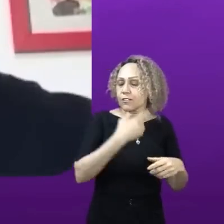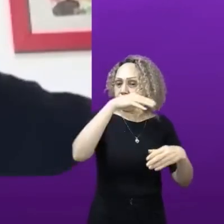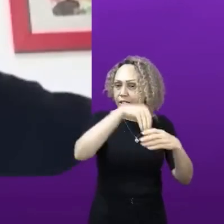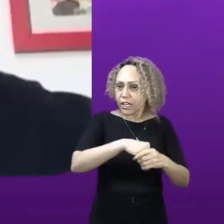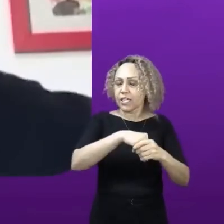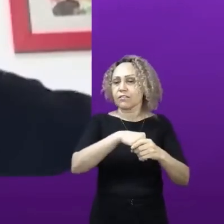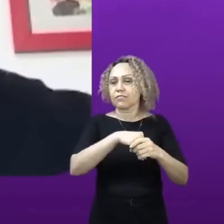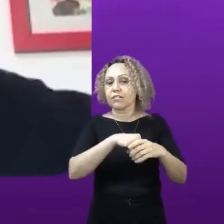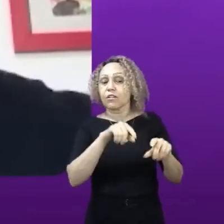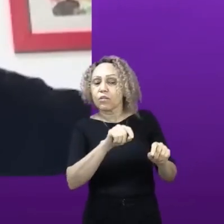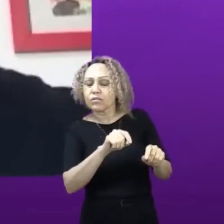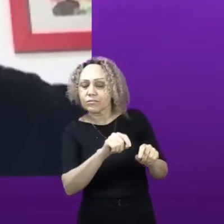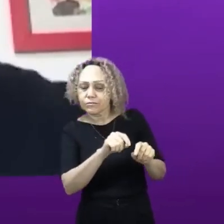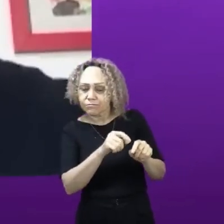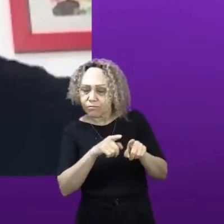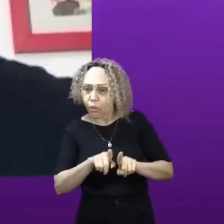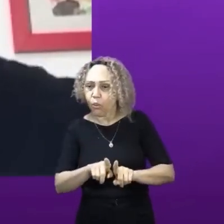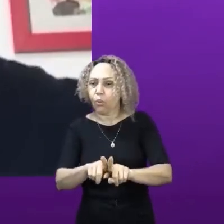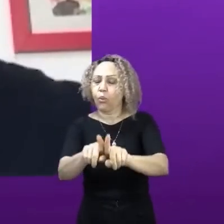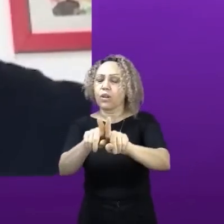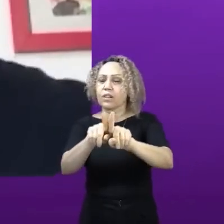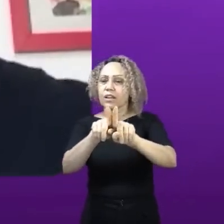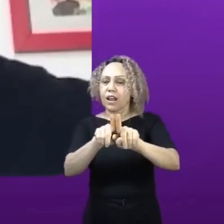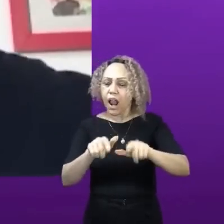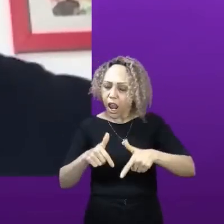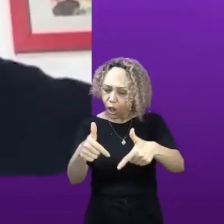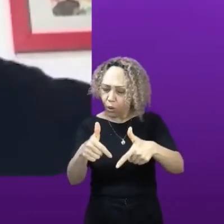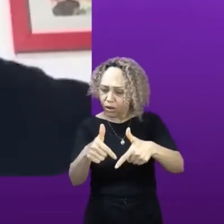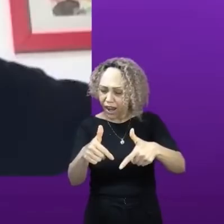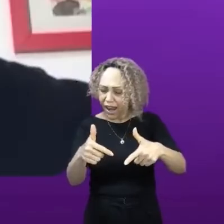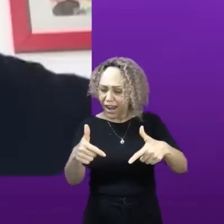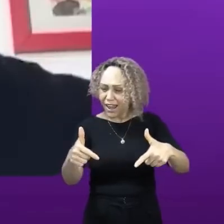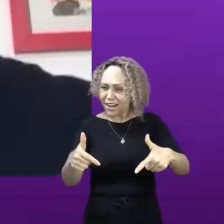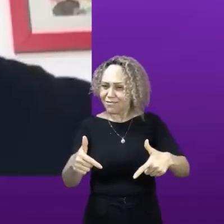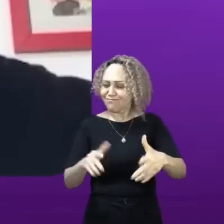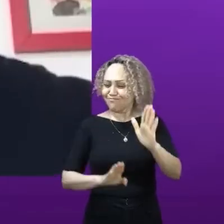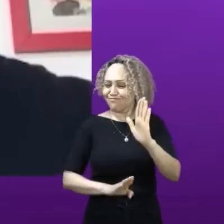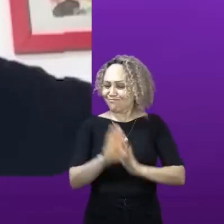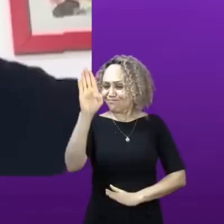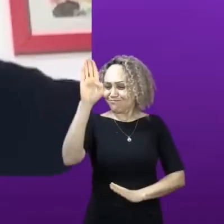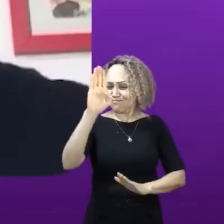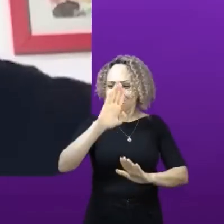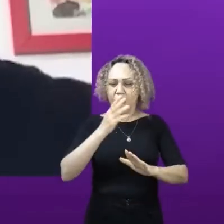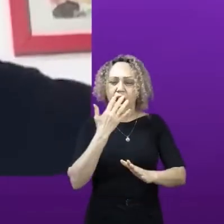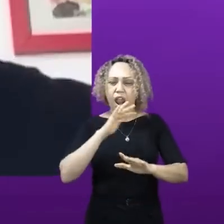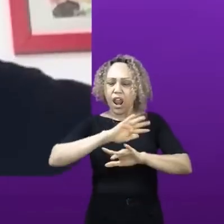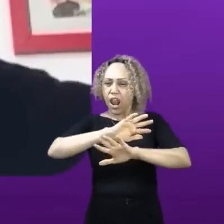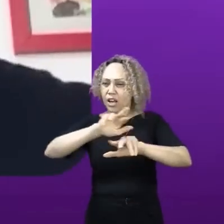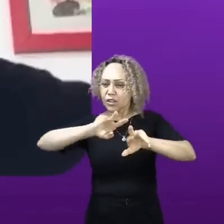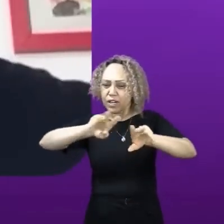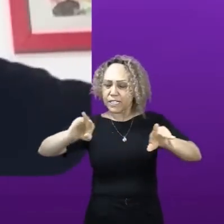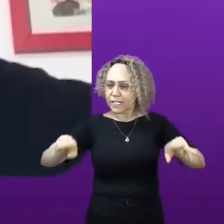caminha ao nosso lado, a luta amplia, ganha cores, ganha voz, ganha ainda mais força. O futuro